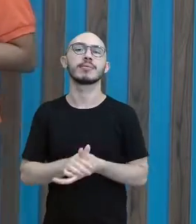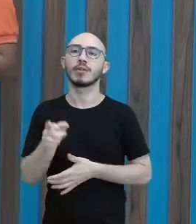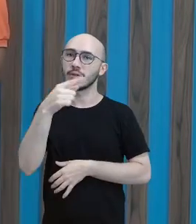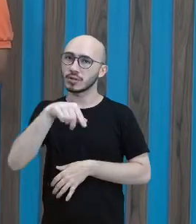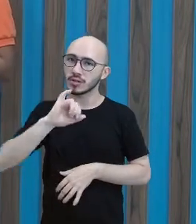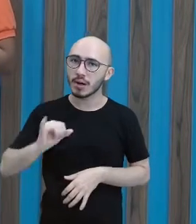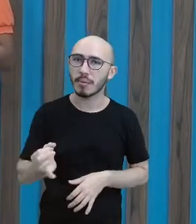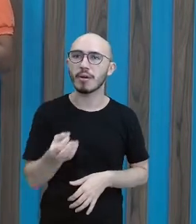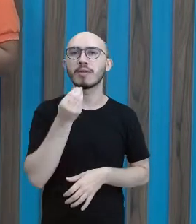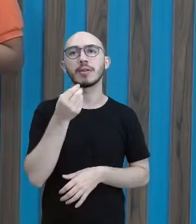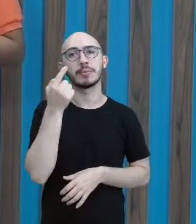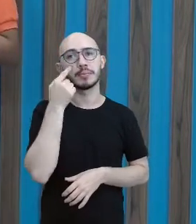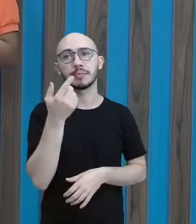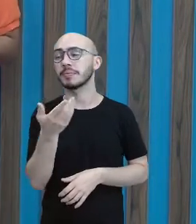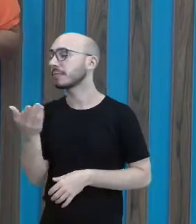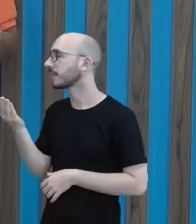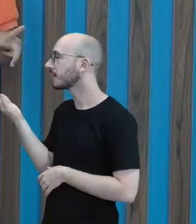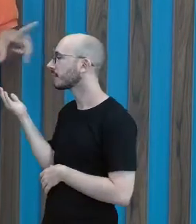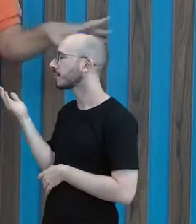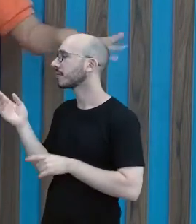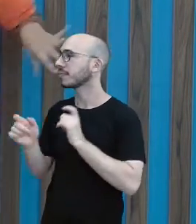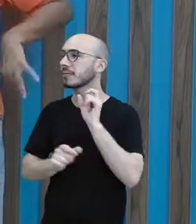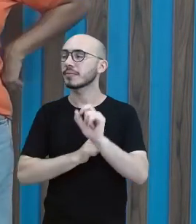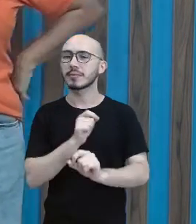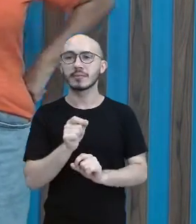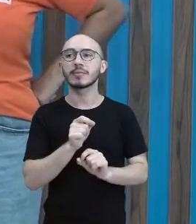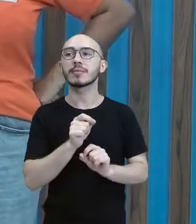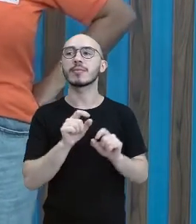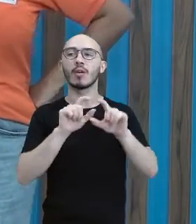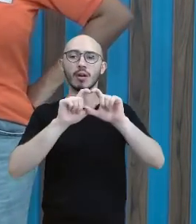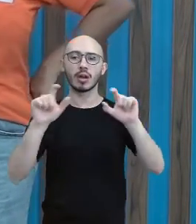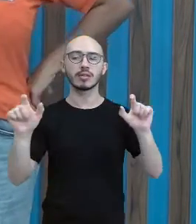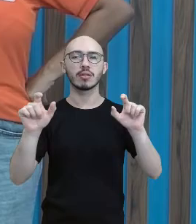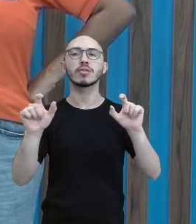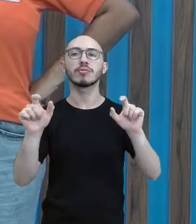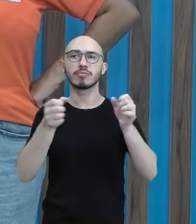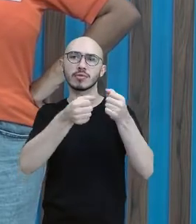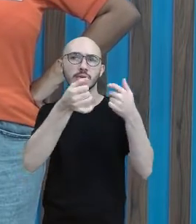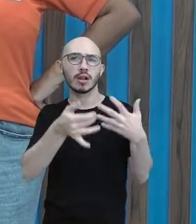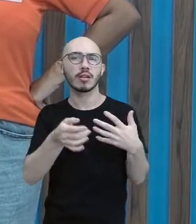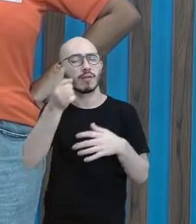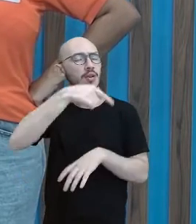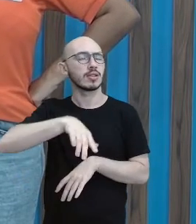E ó, separar orações adjetivas explicativas. Esse uso aqui, vocês já estão o quê?